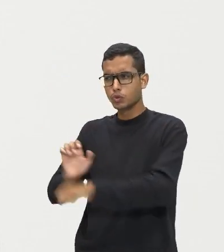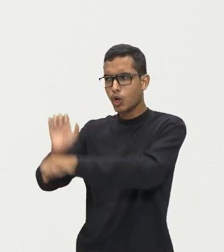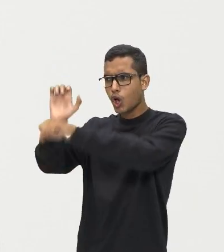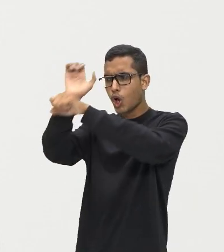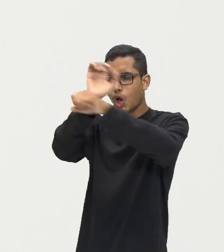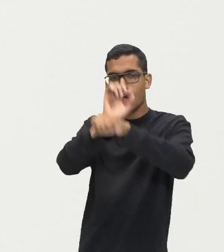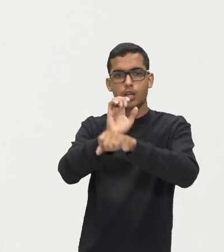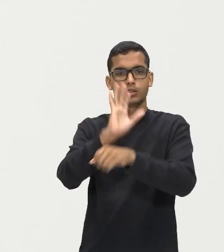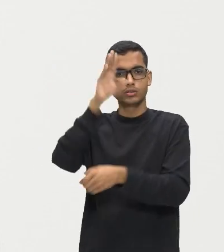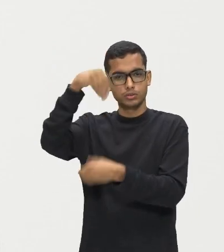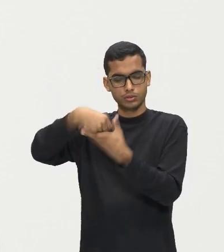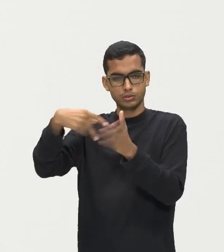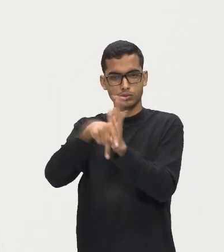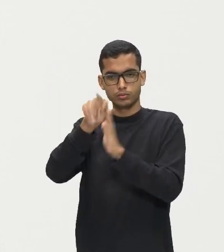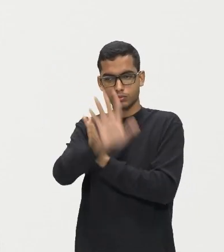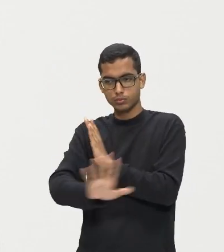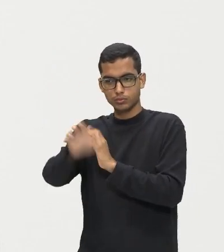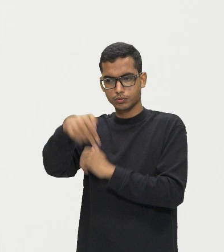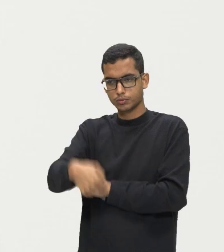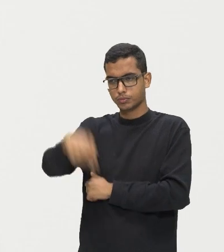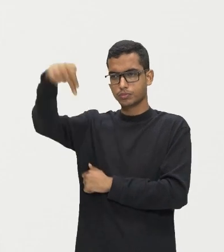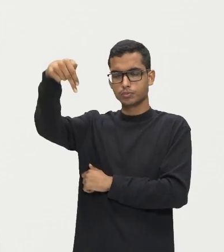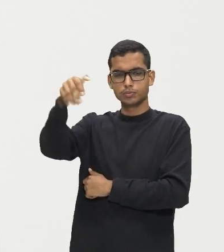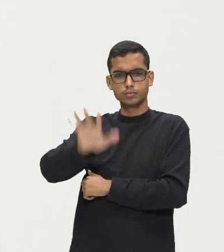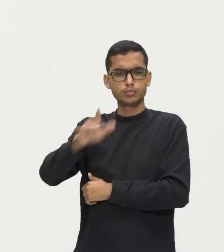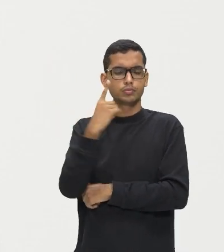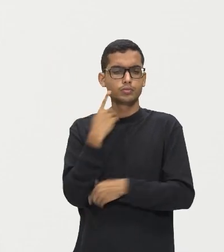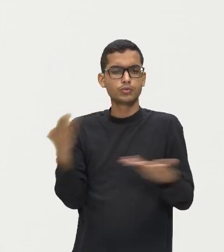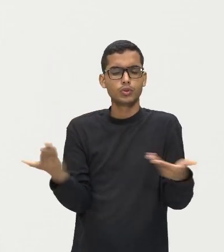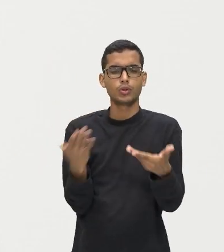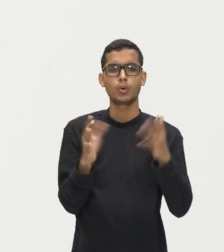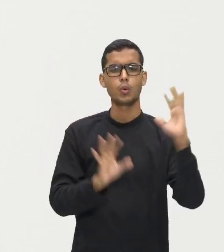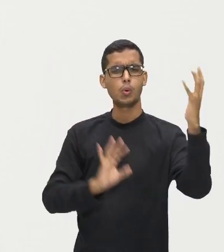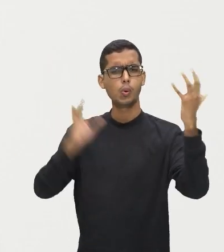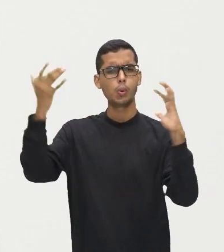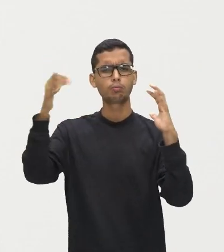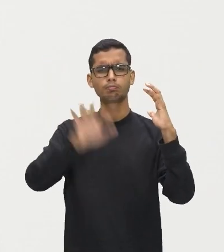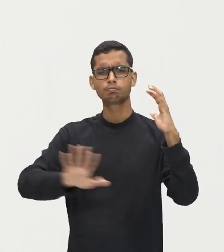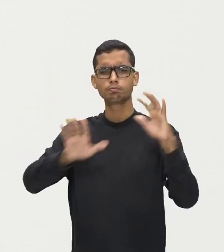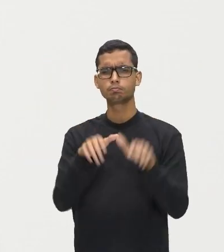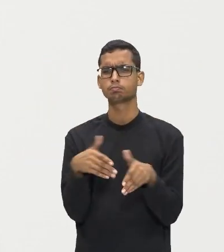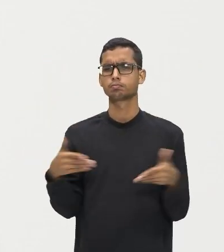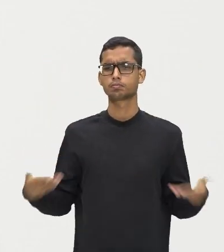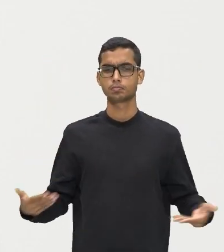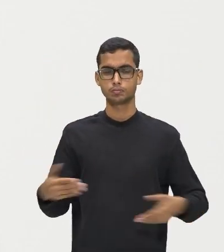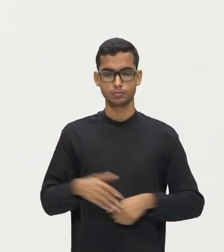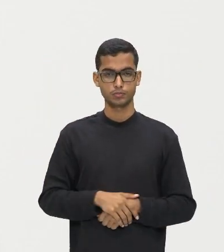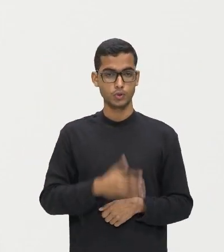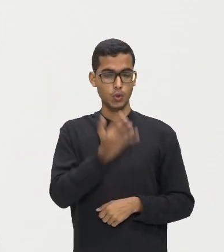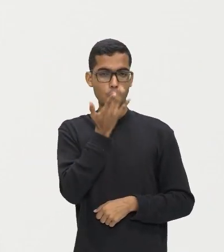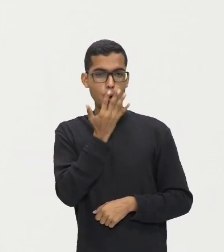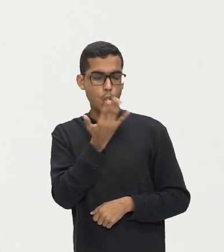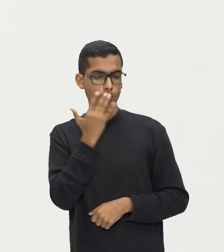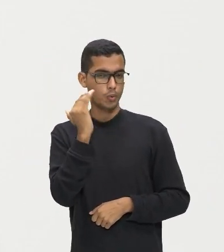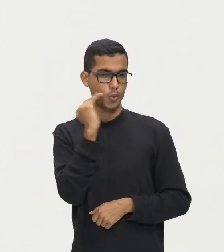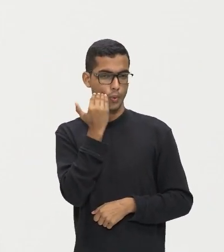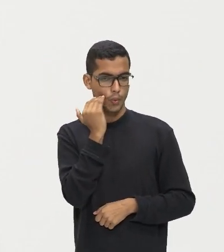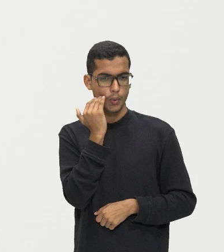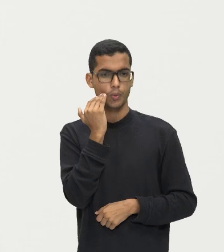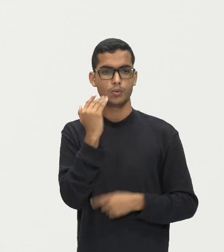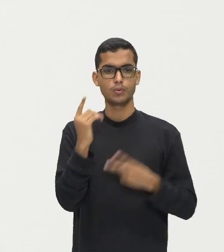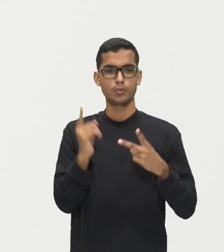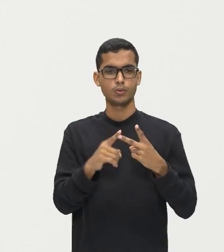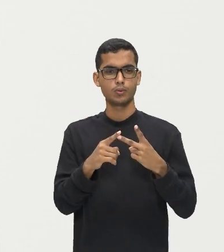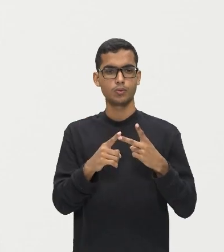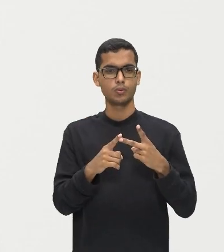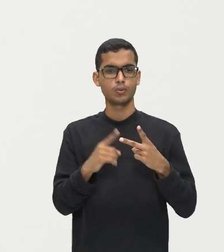região Nordeste. Quais são, então, os climas presentes dentro dessa região? Eu tenho a cor rosa, um laranja e um